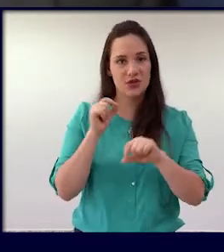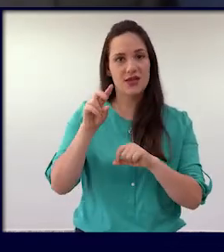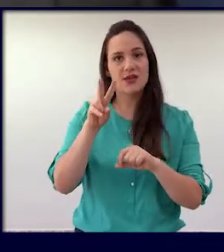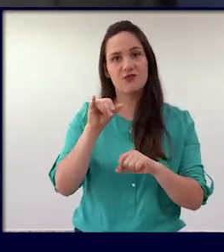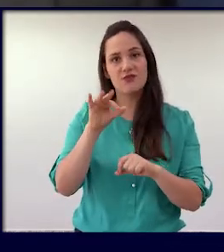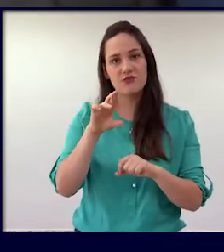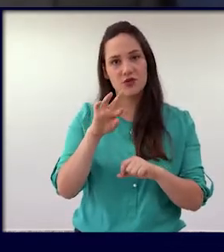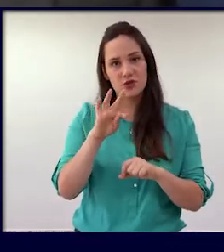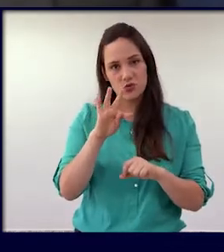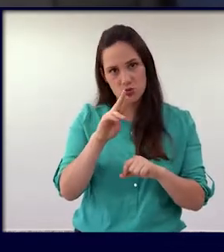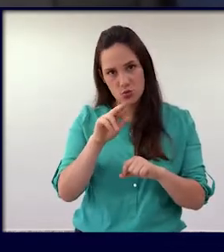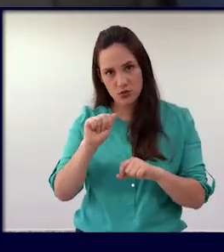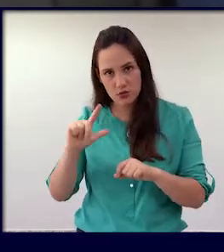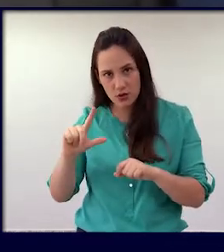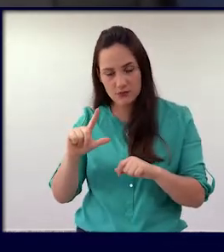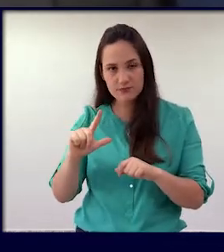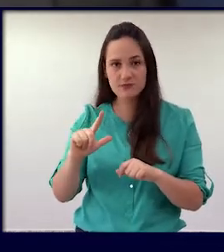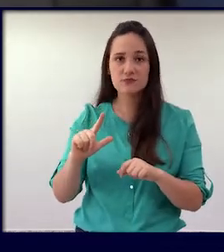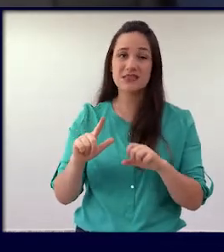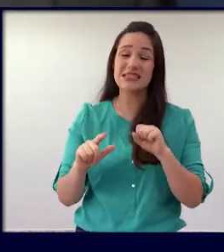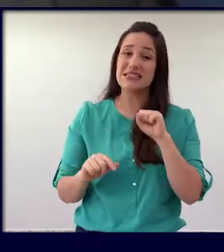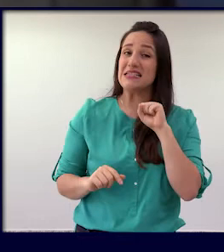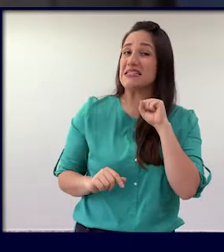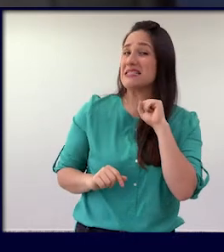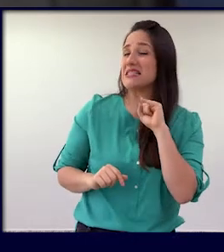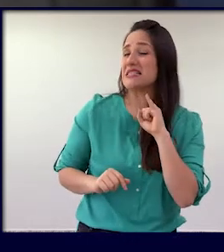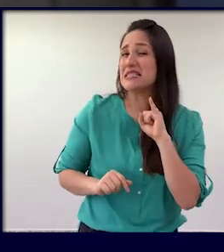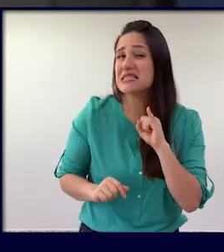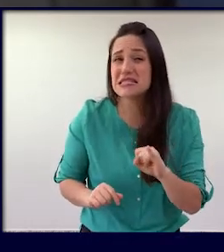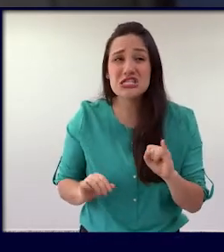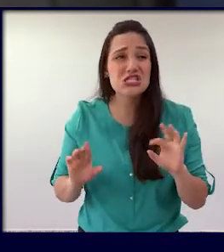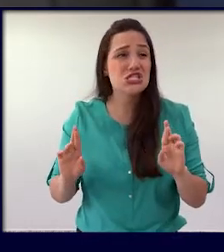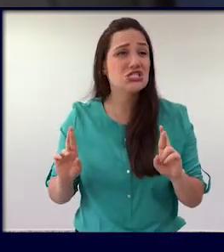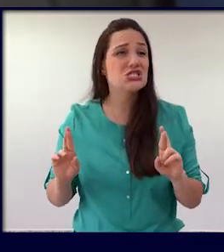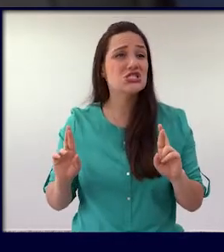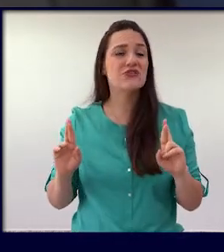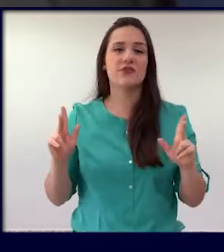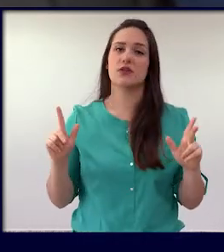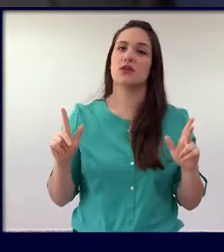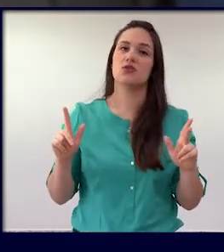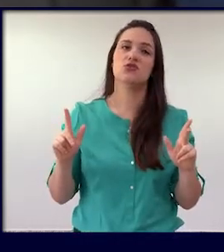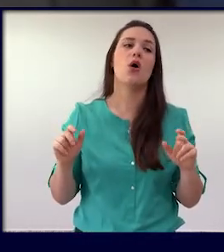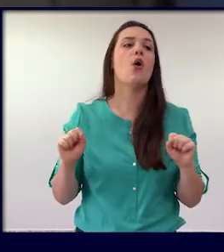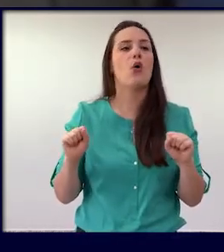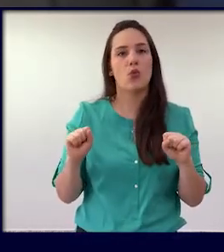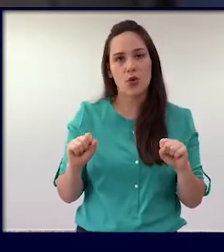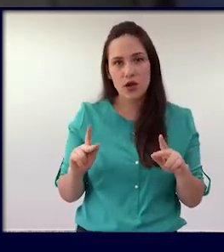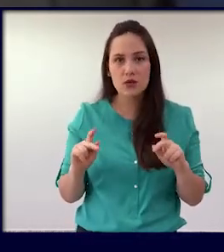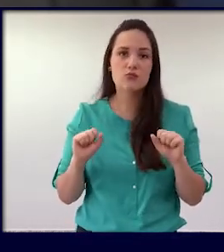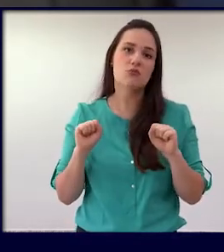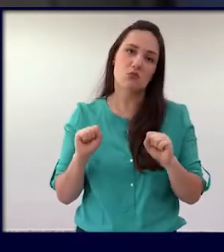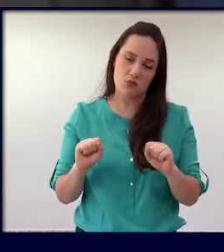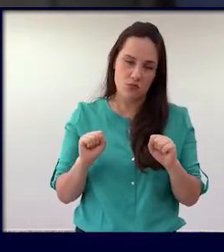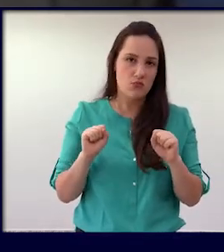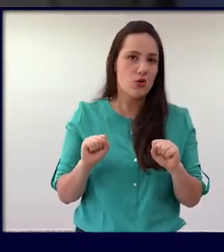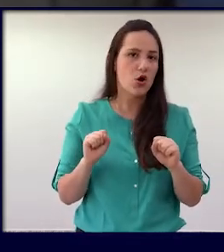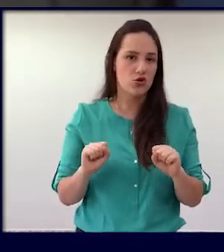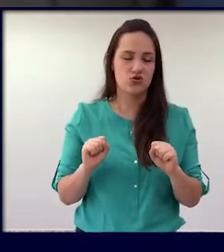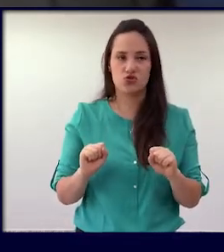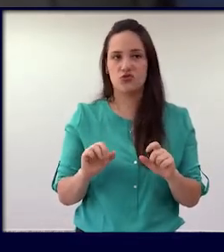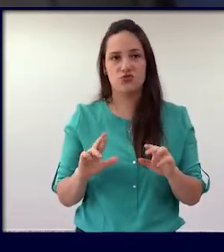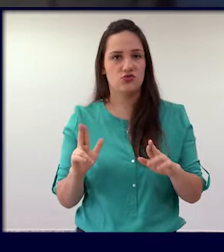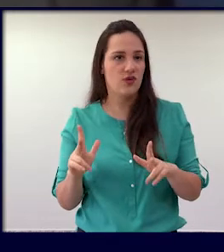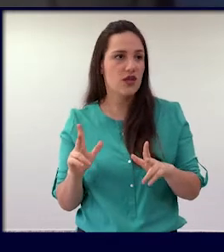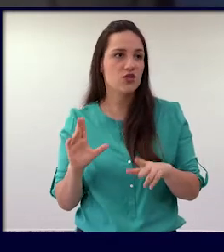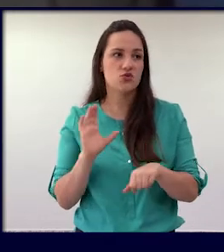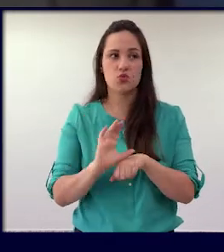será preferencialmente virtual. Em situações muito excepcionais, essa orientação poderá ser